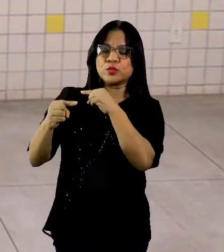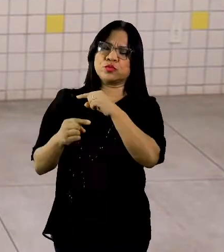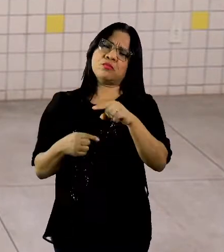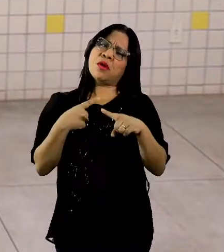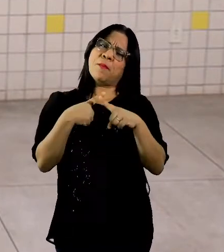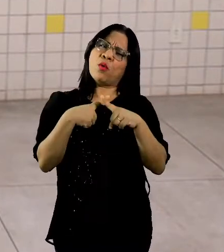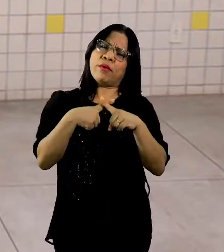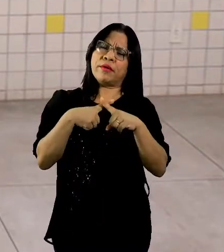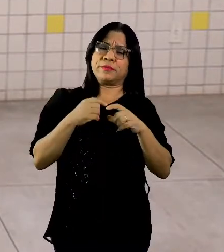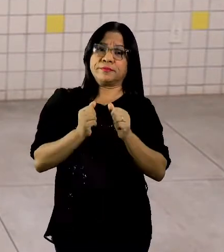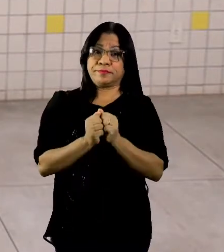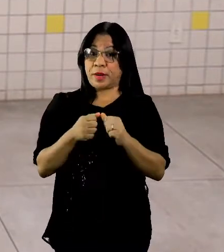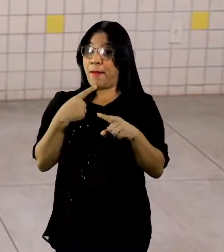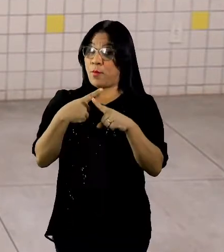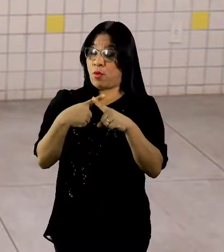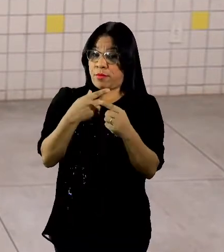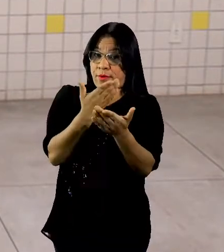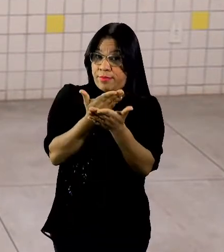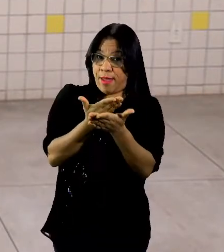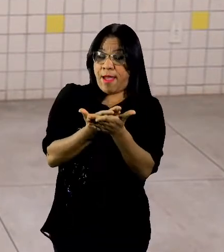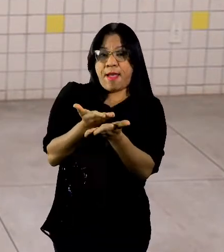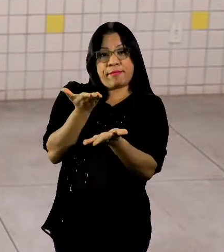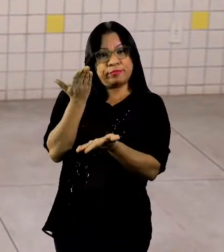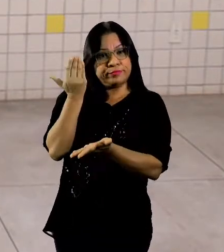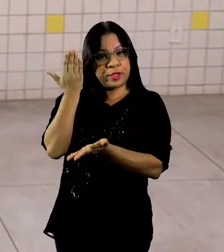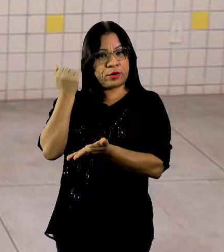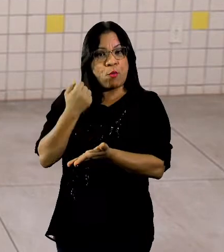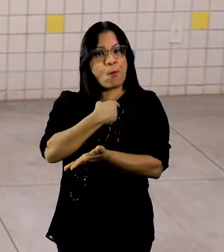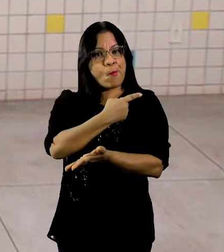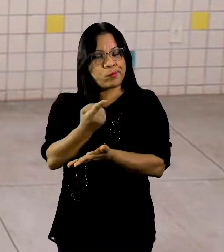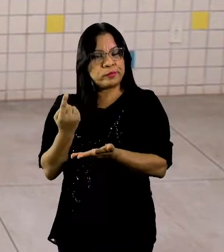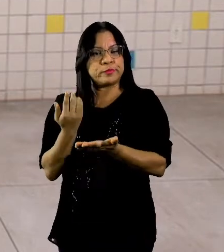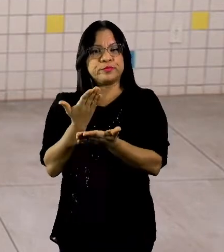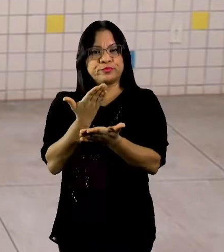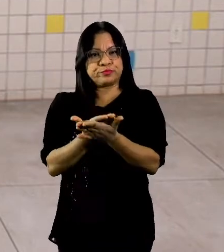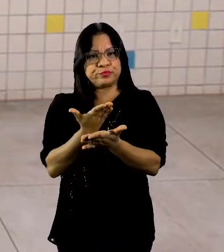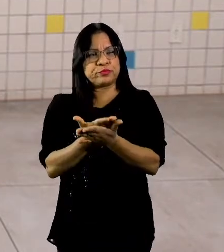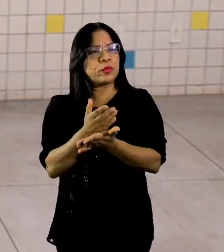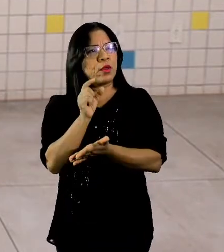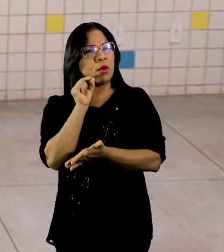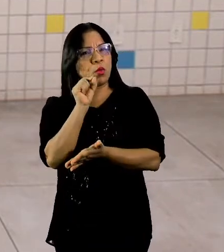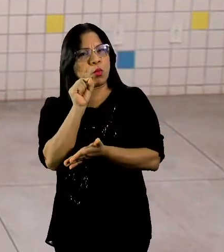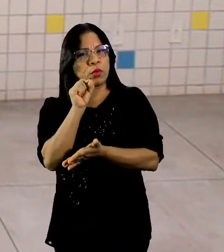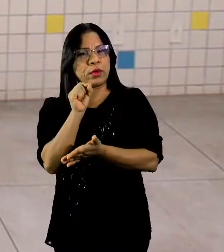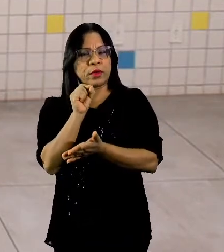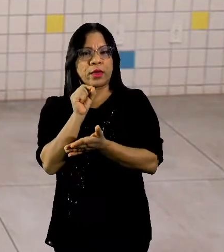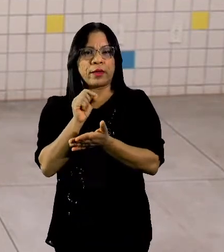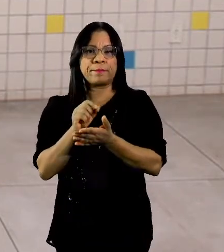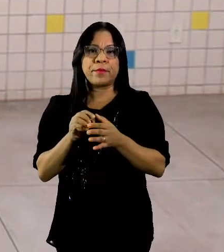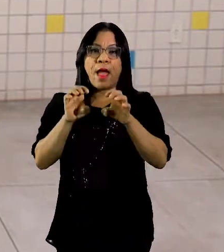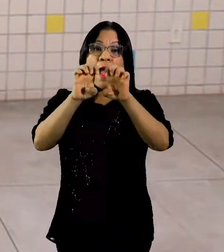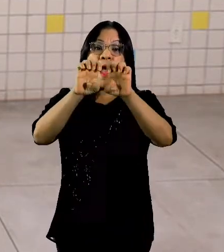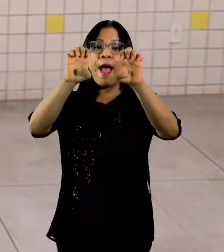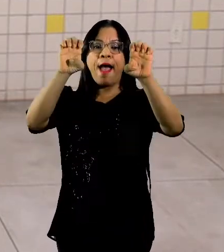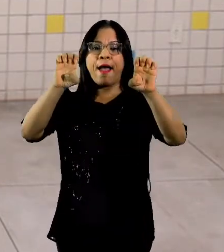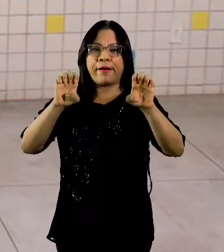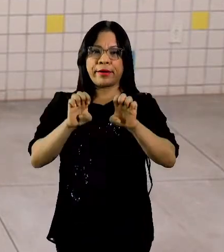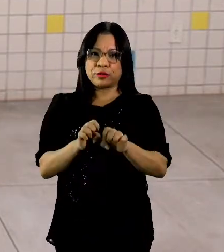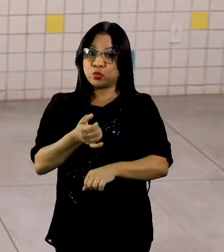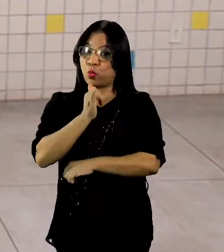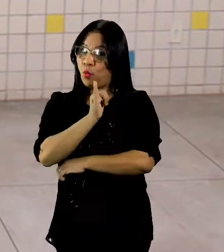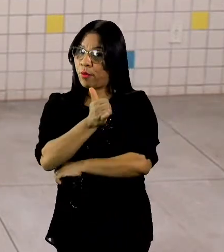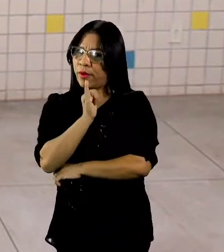Porque na aula anterior, nós estudamos a estrutura da narrativa. Vocês se